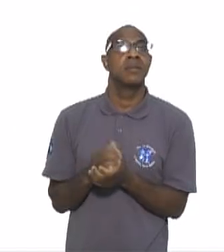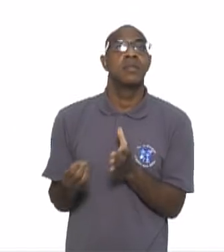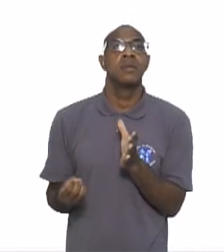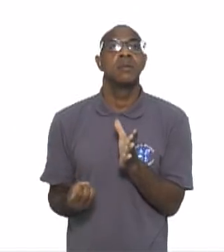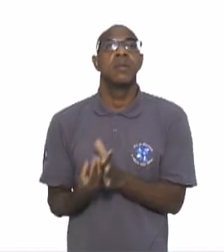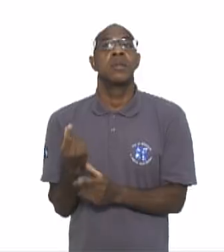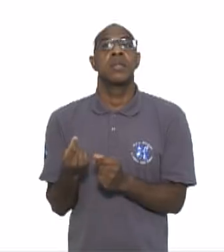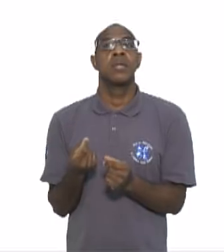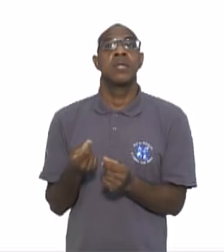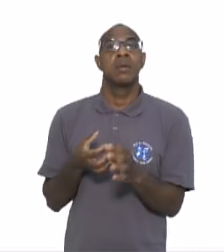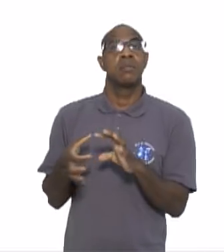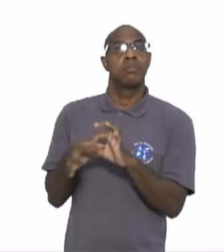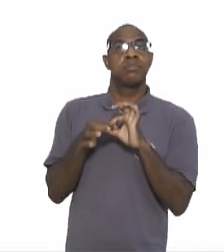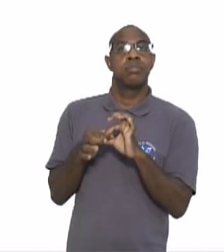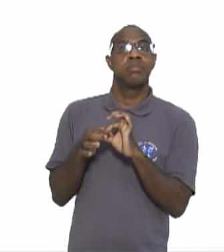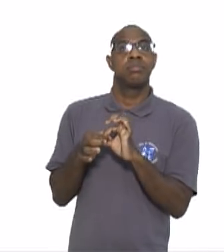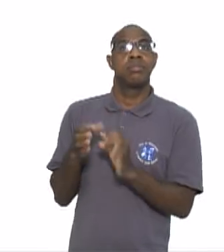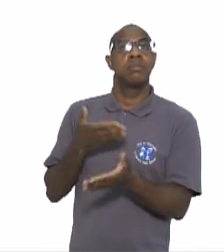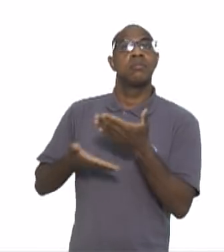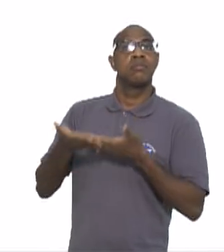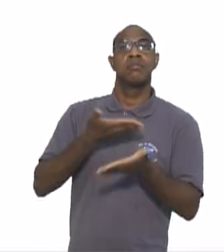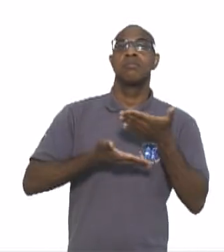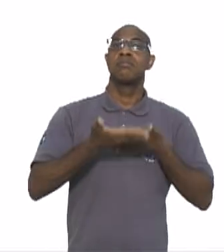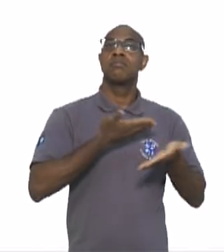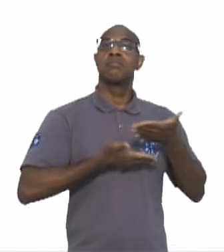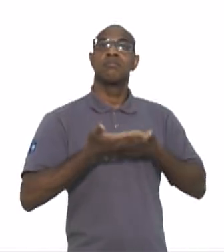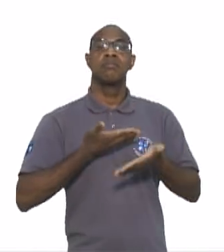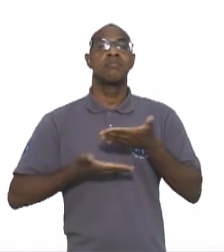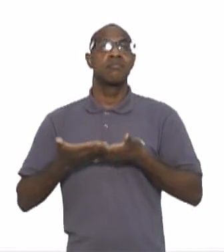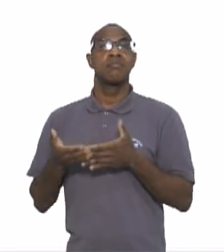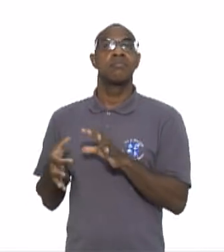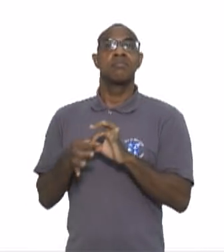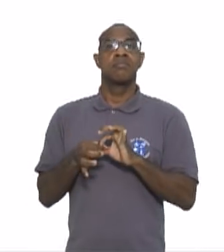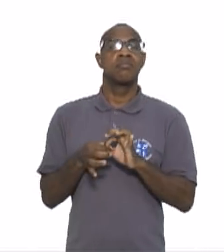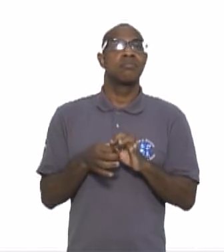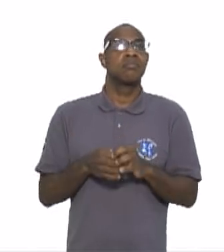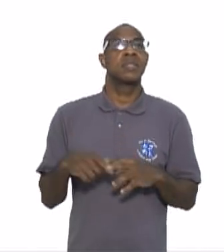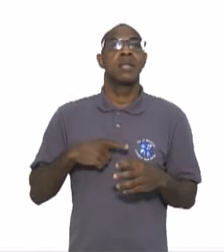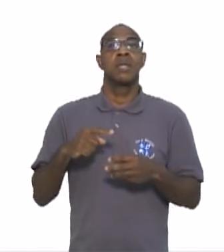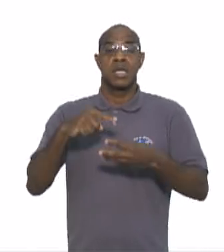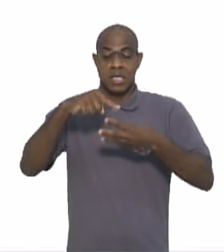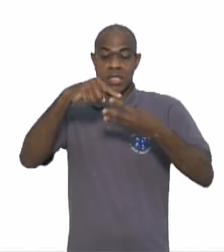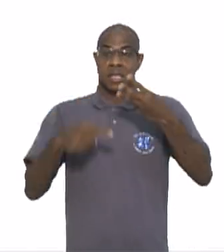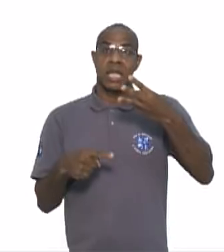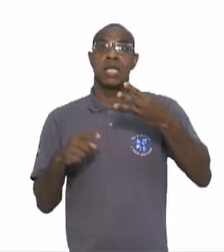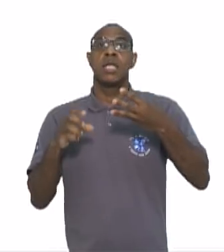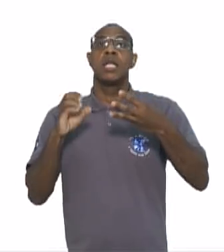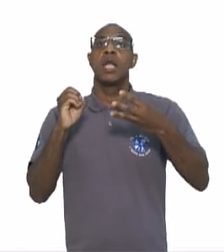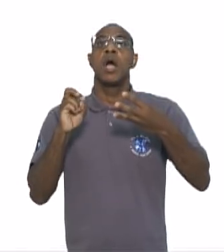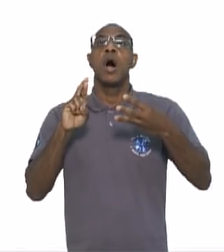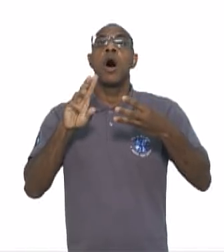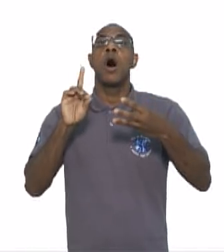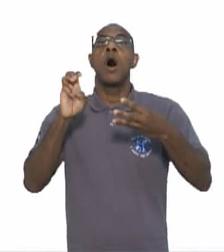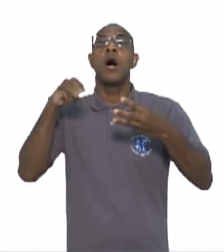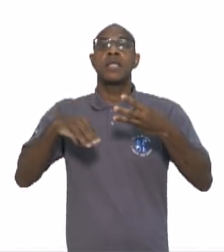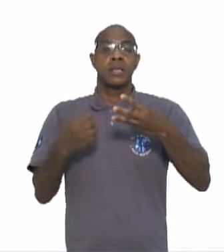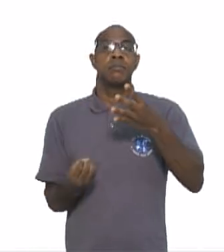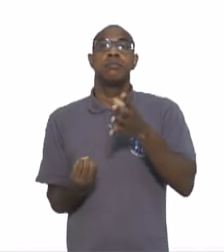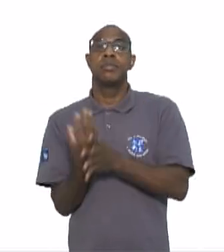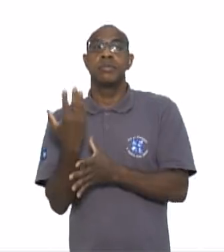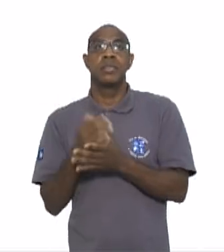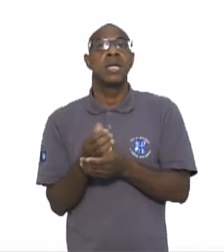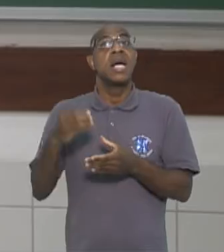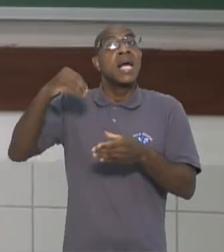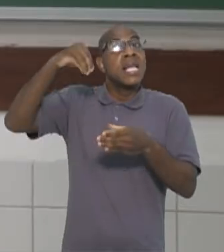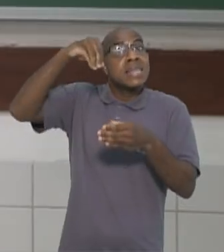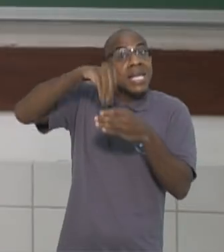laços sociais com a composição das chamadas três ordens ou estamento. Então, dentro da sociedade feudal, a